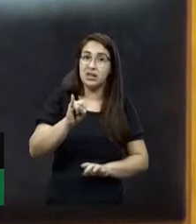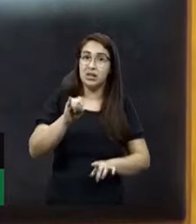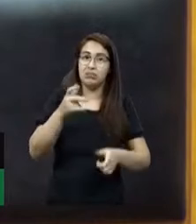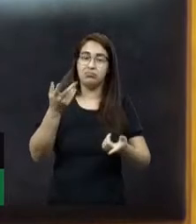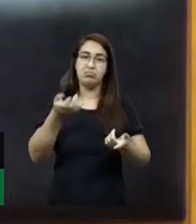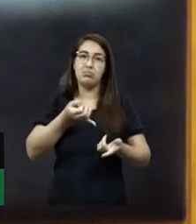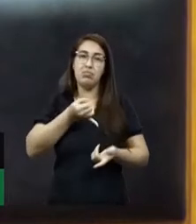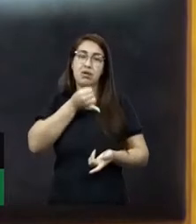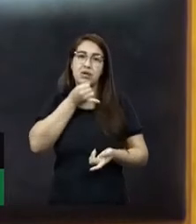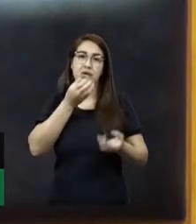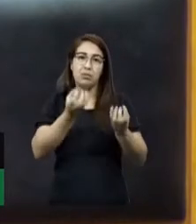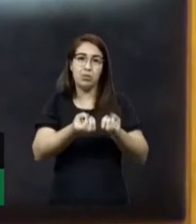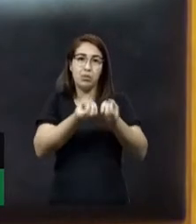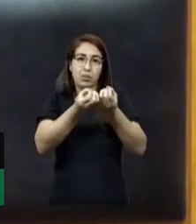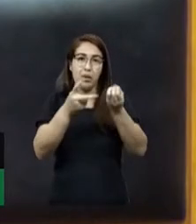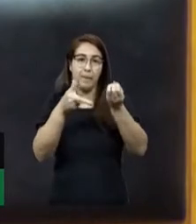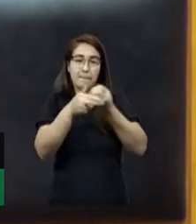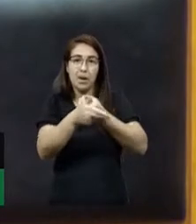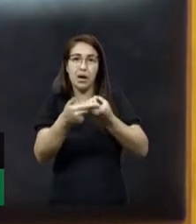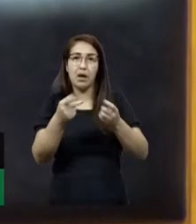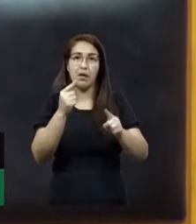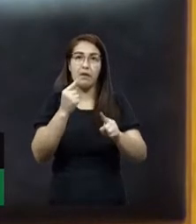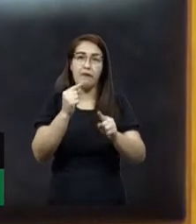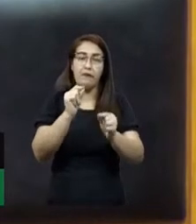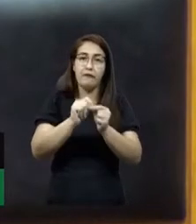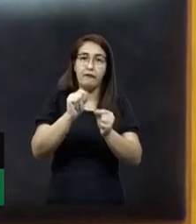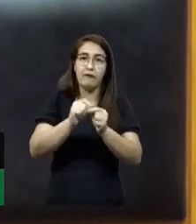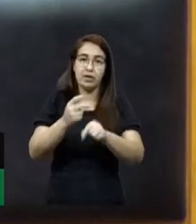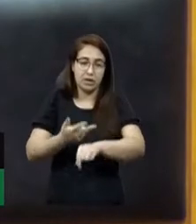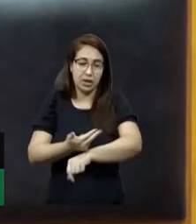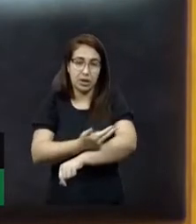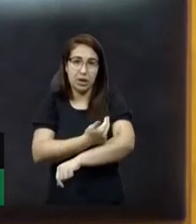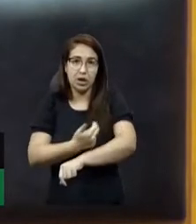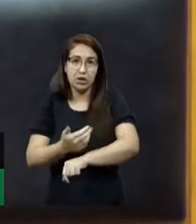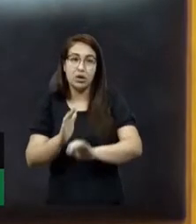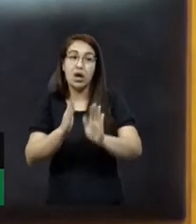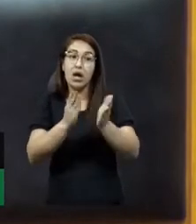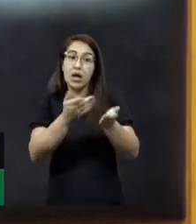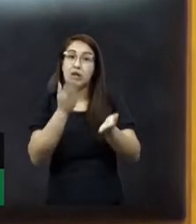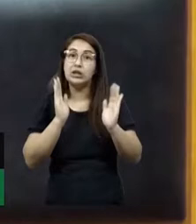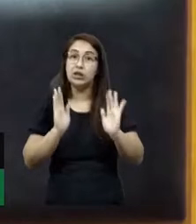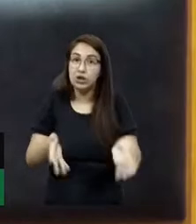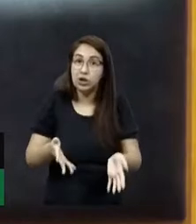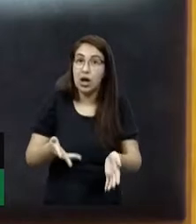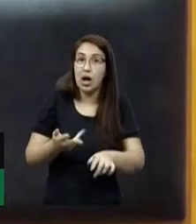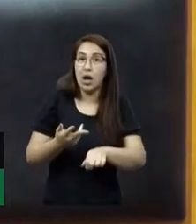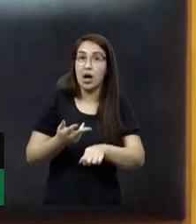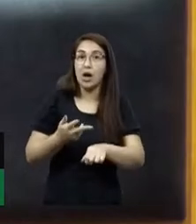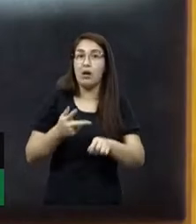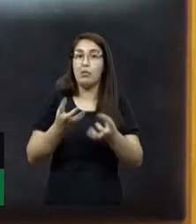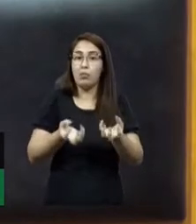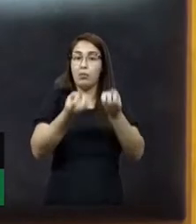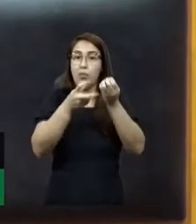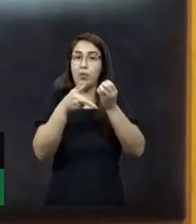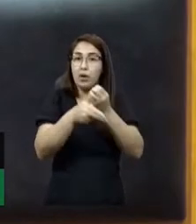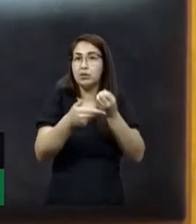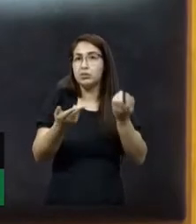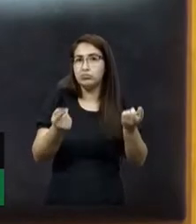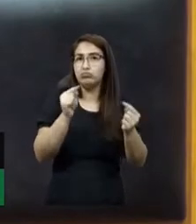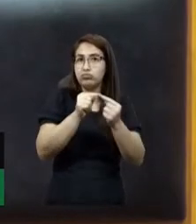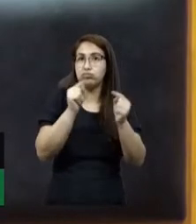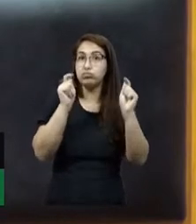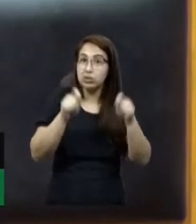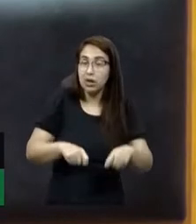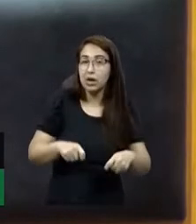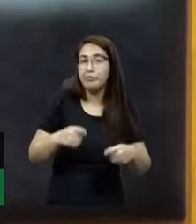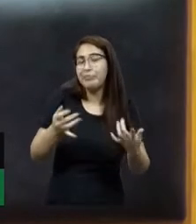castração e fazer uma tatuagem para identificar que o animal já foi castrado, porque qual que é o grande problema? Muitas